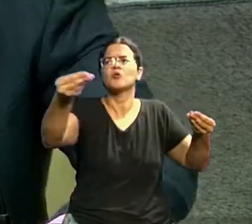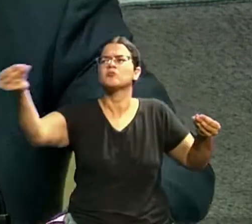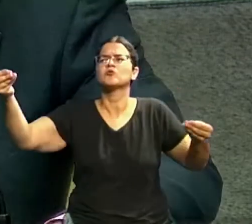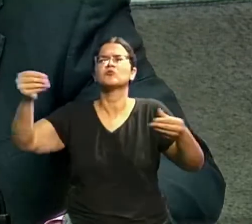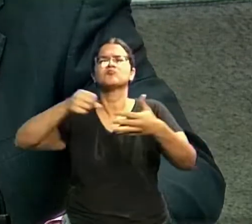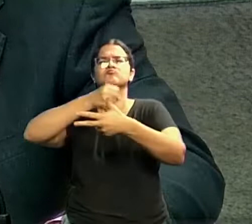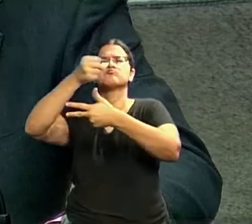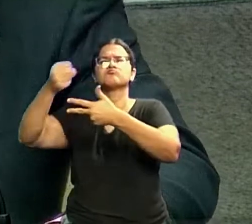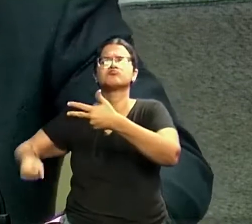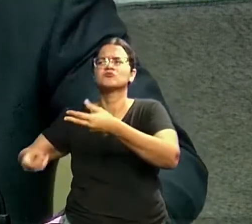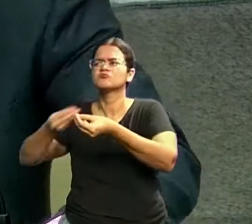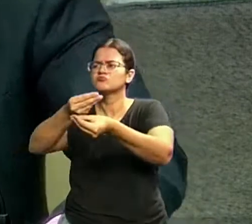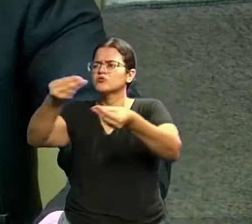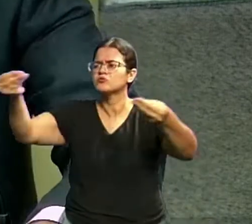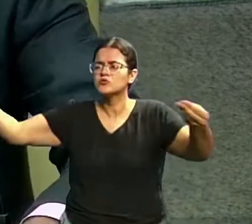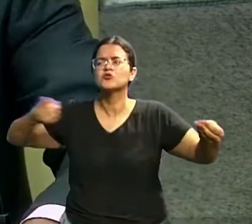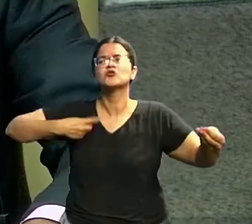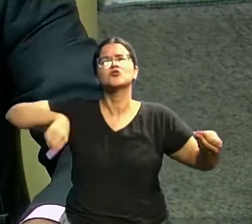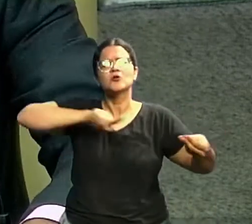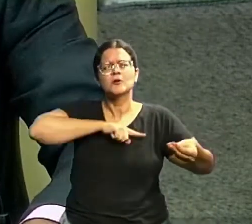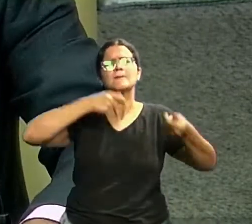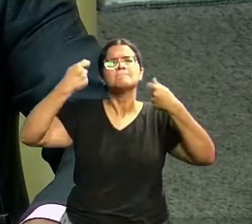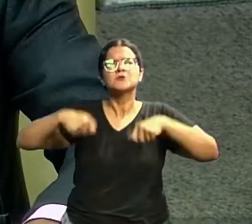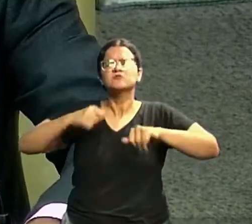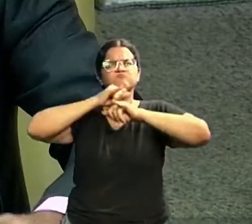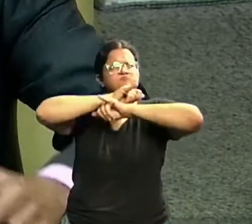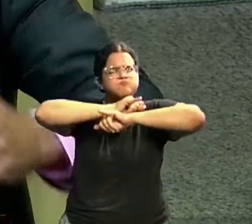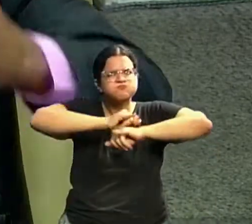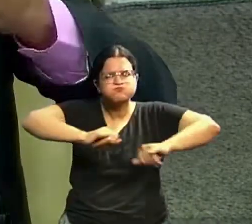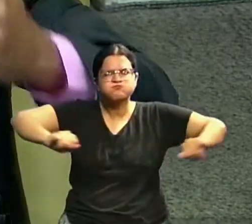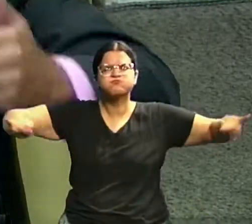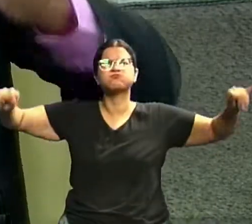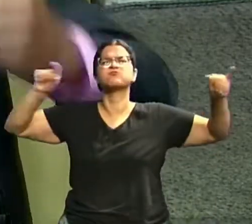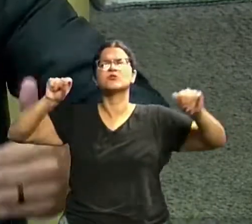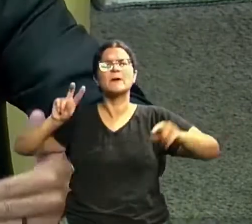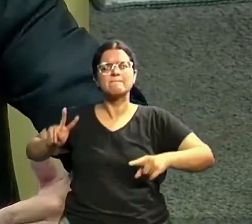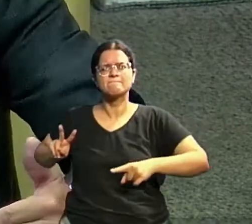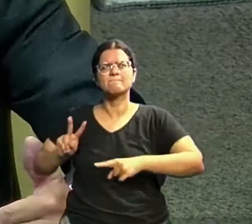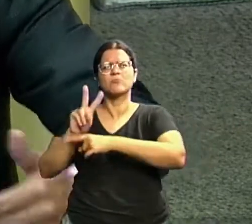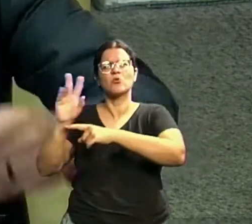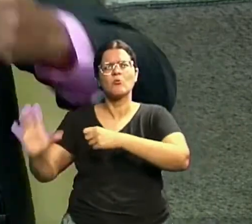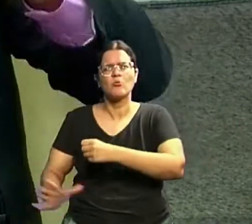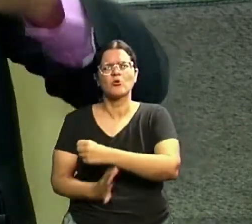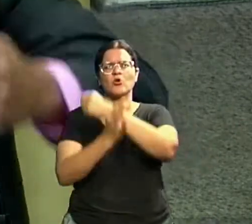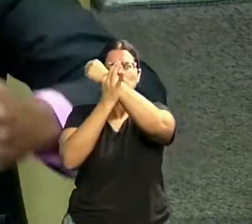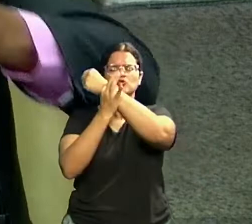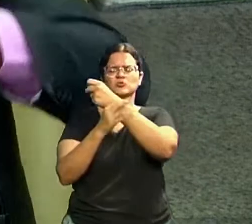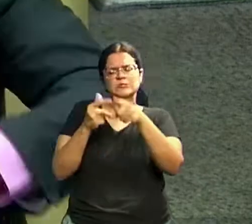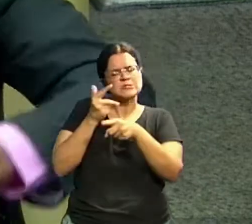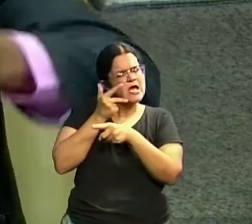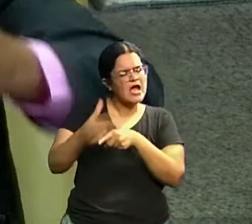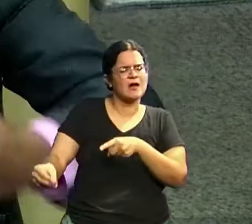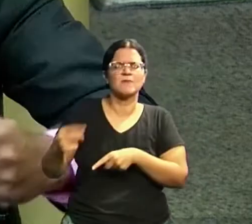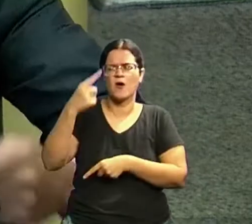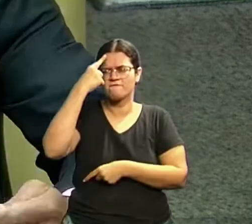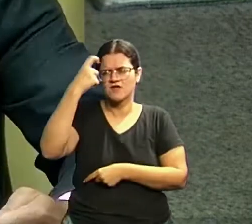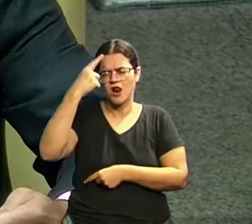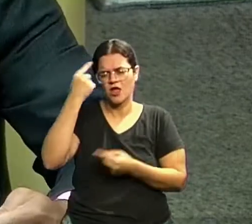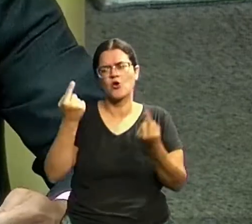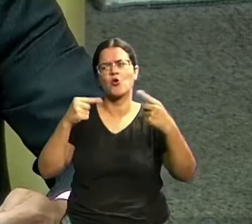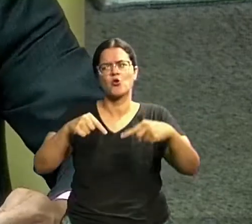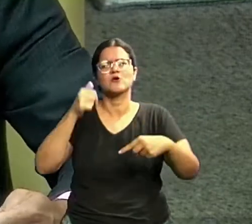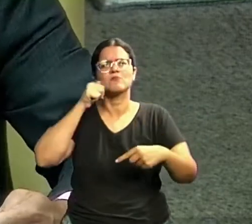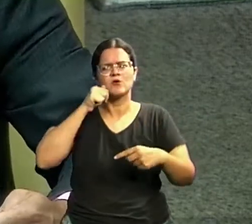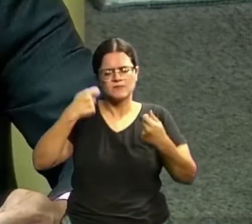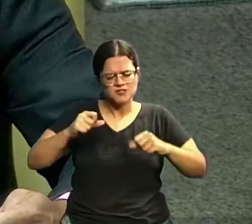poderes, porque nós precisamos fazer com que a rede de proteção, né, e combate à violência contra as mulheres